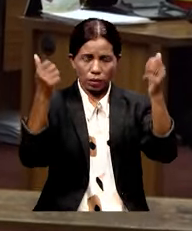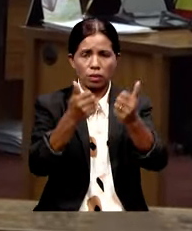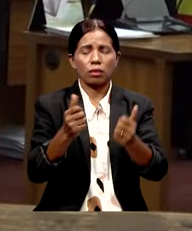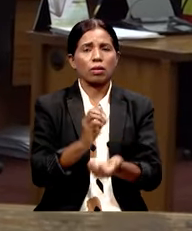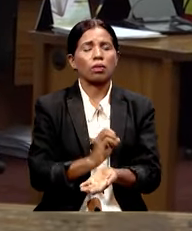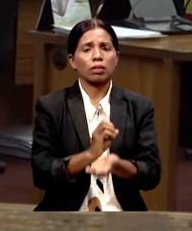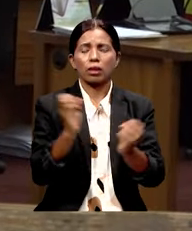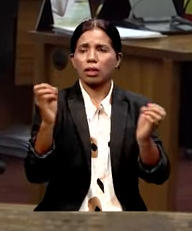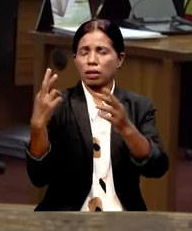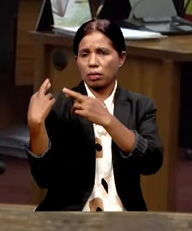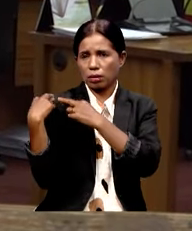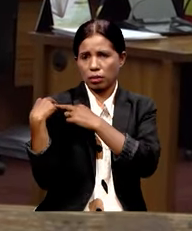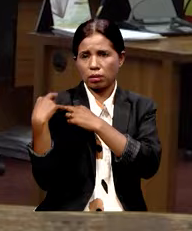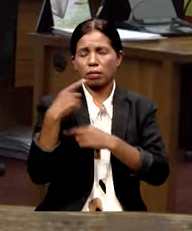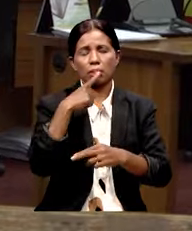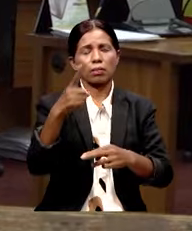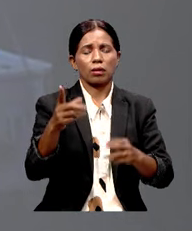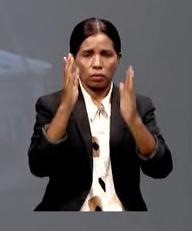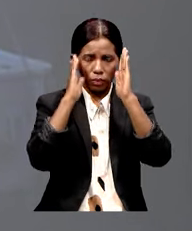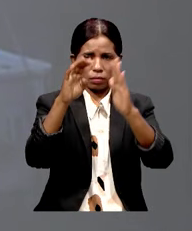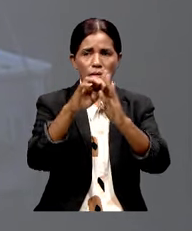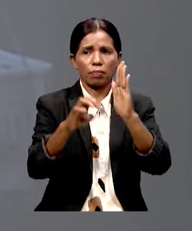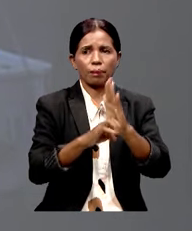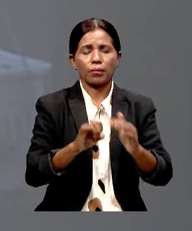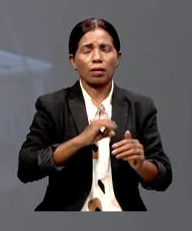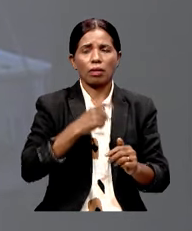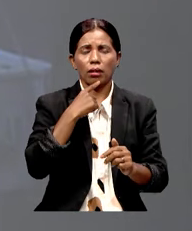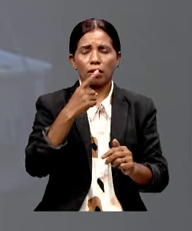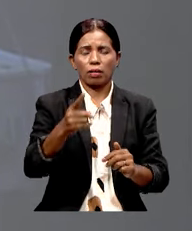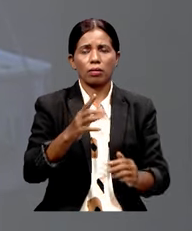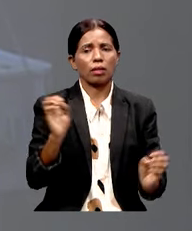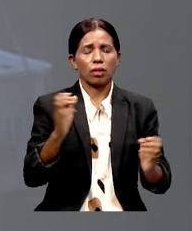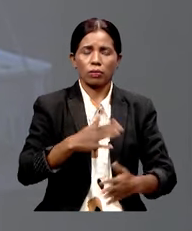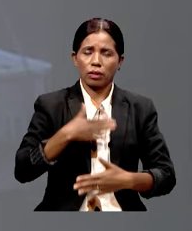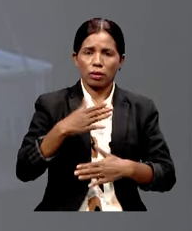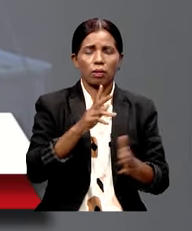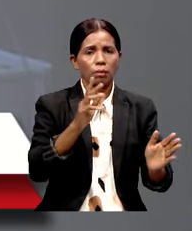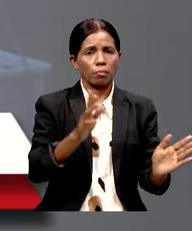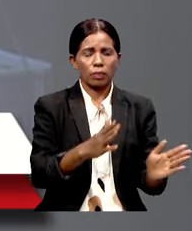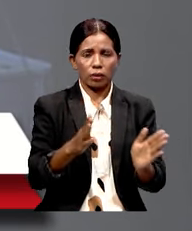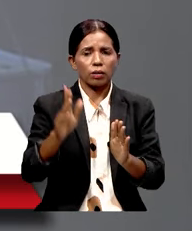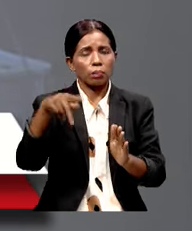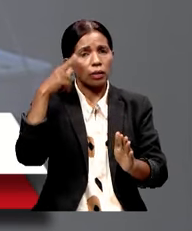la responsabilidade no sentido Estado. How desapontado ho processo político e dano.